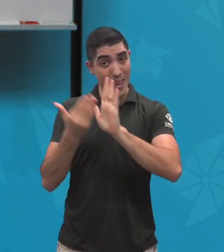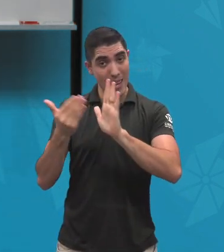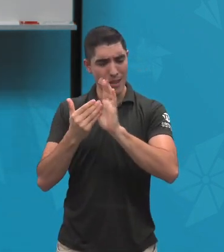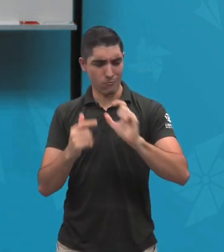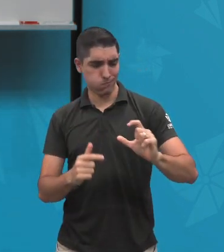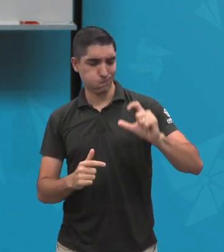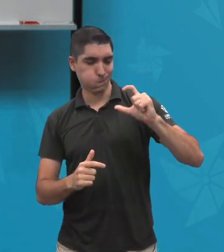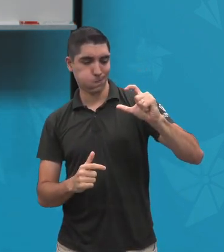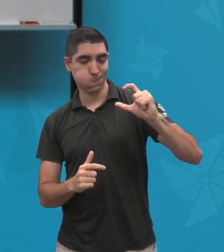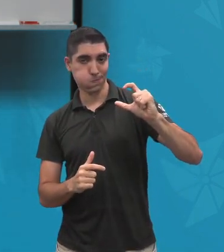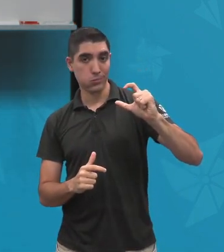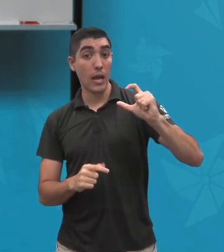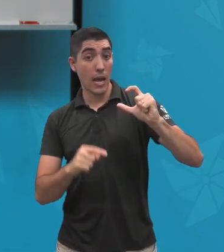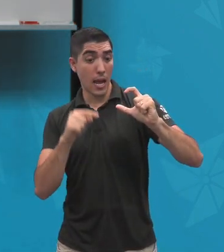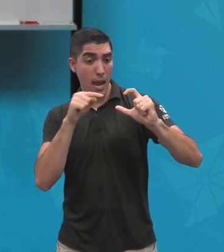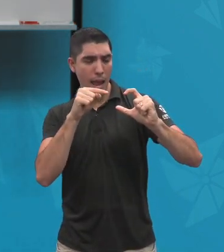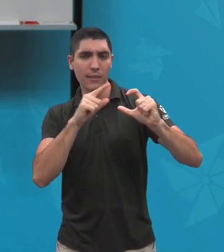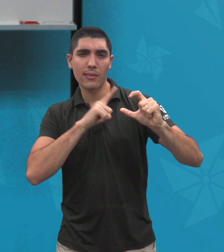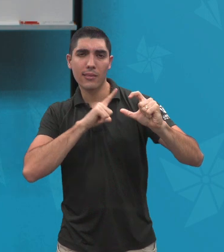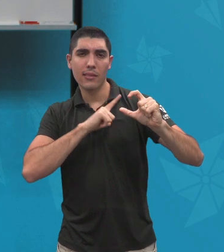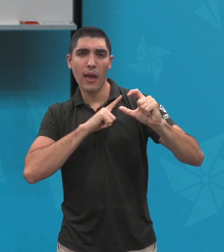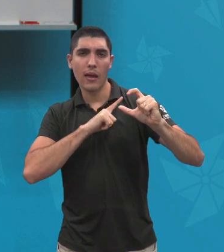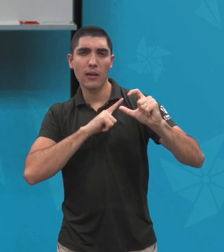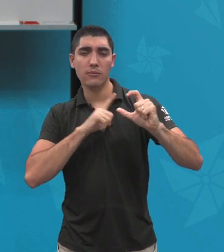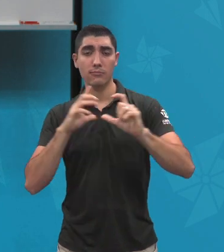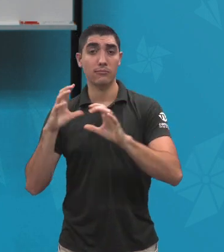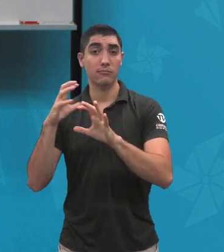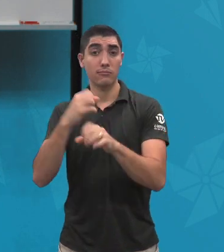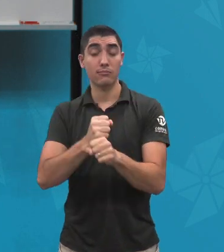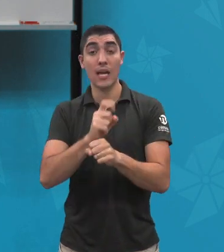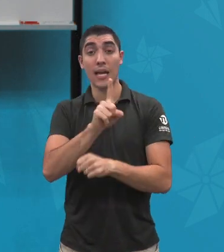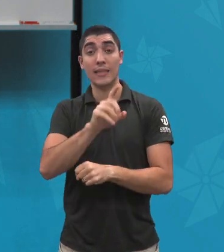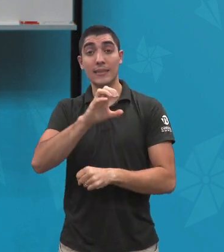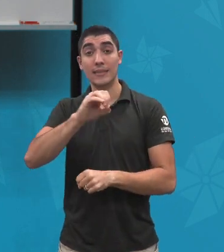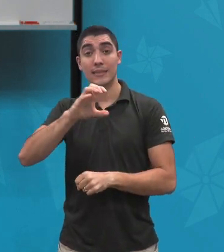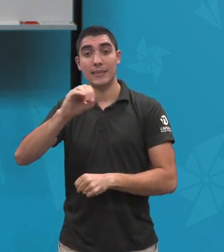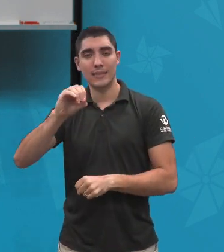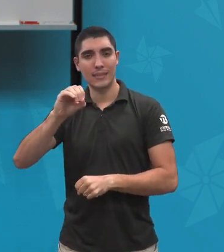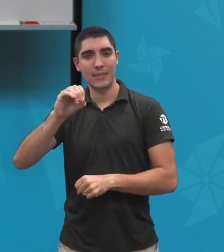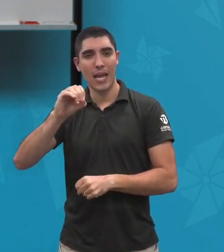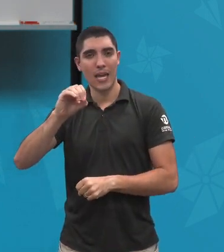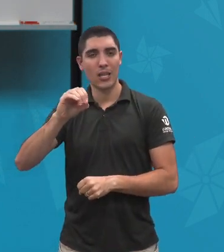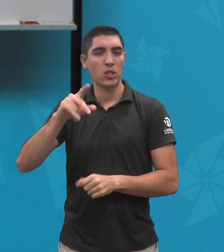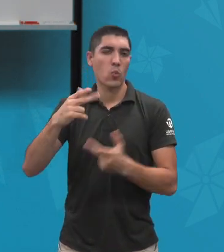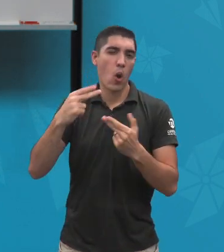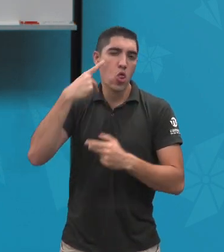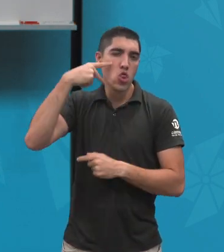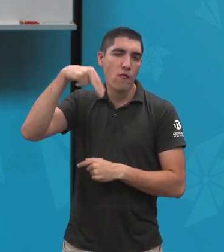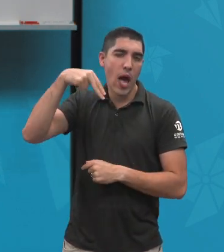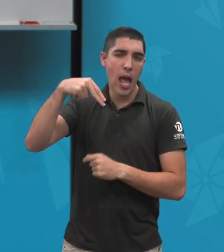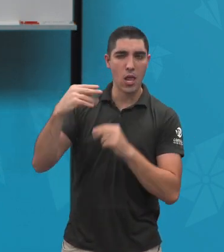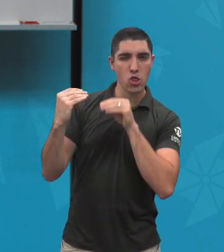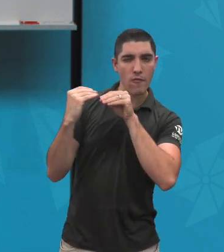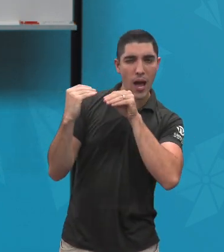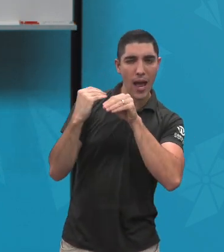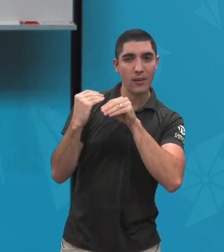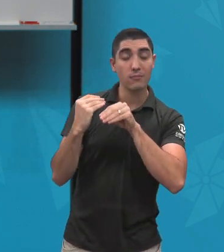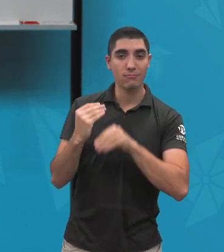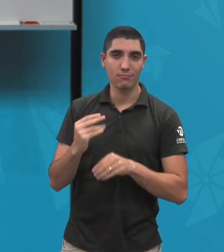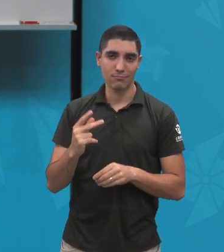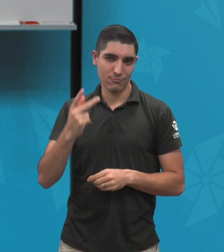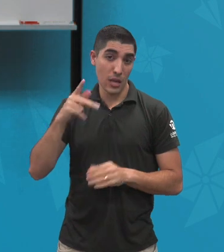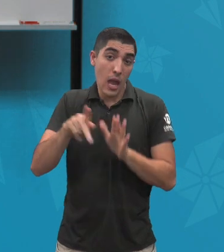Decameron é um grande livro que ele reúne 100 pequenas novelas elaboradas pelo Giovanni